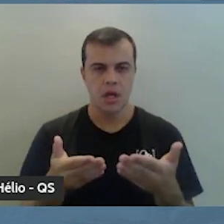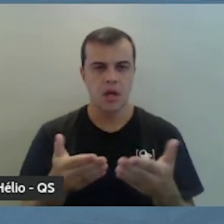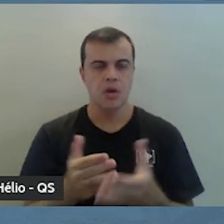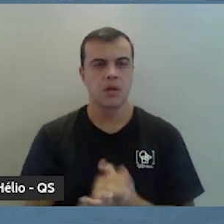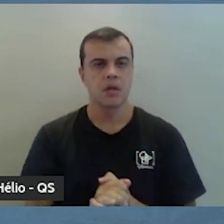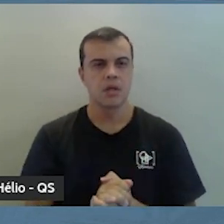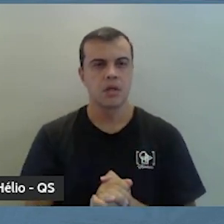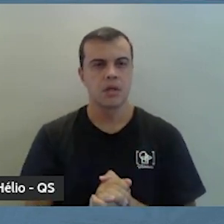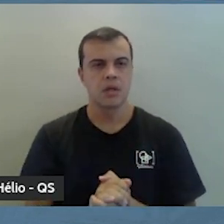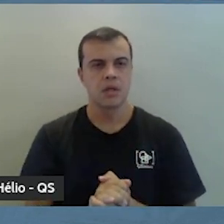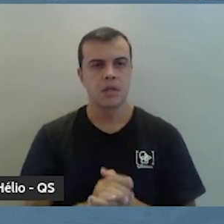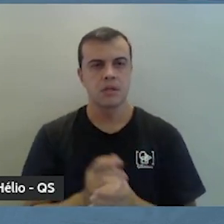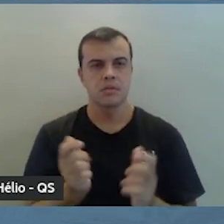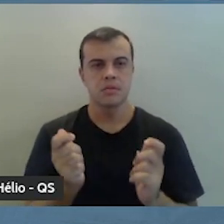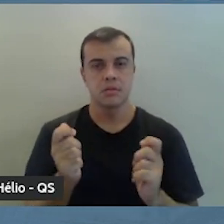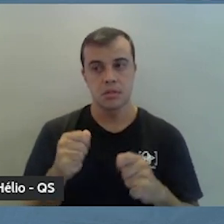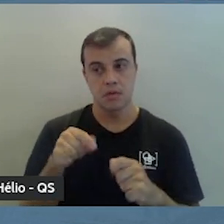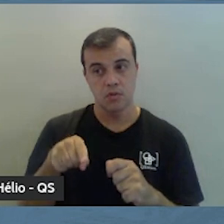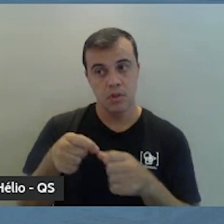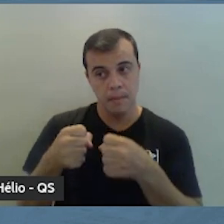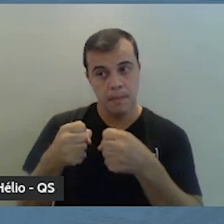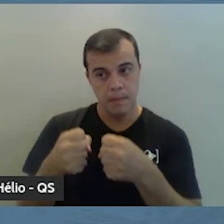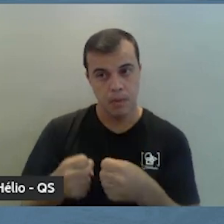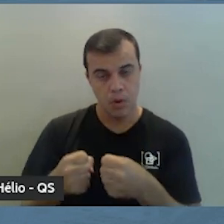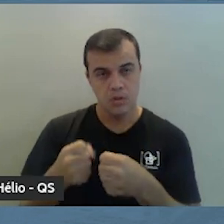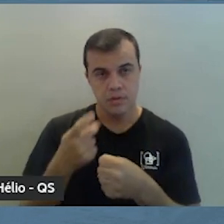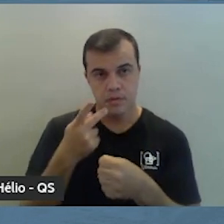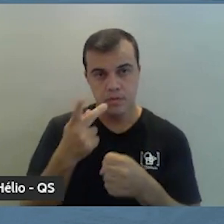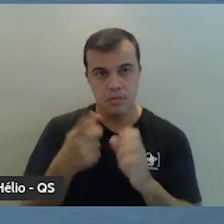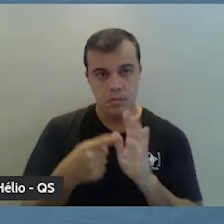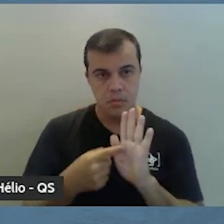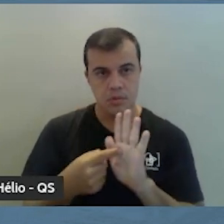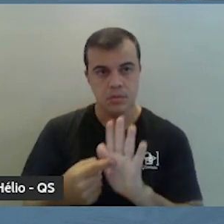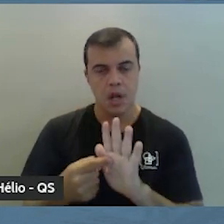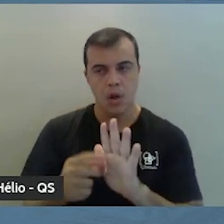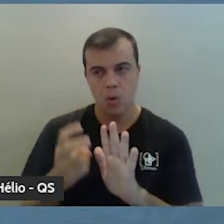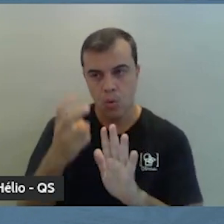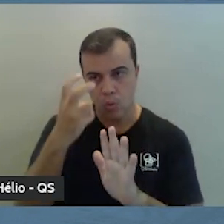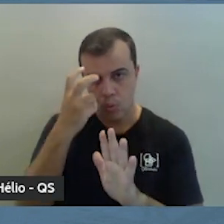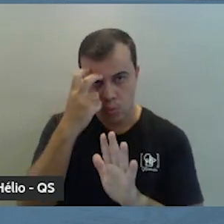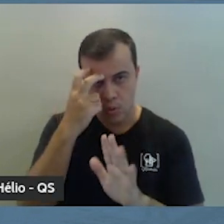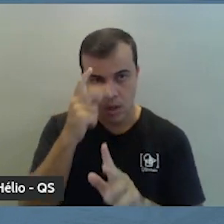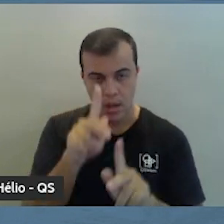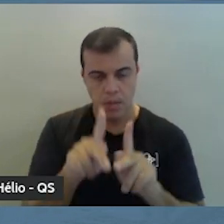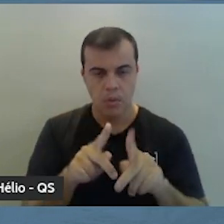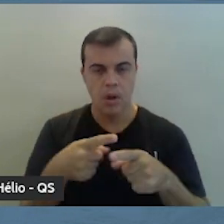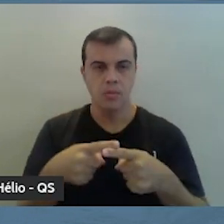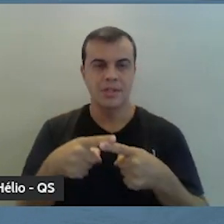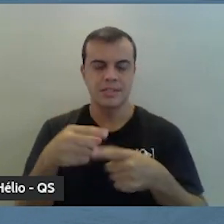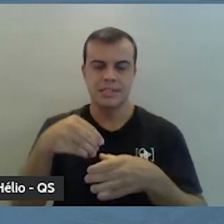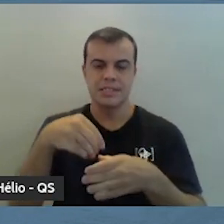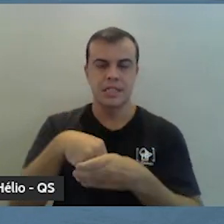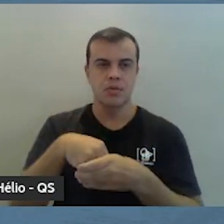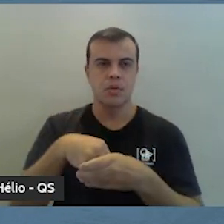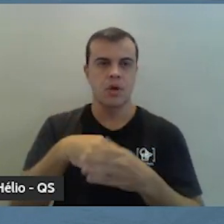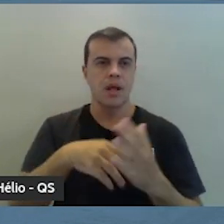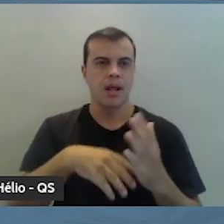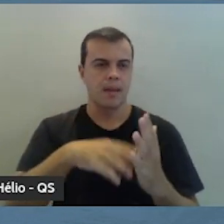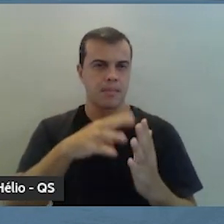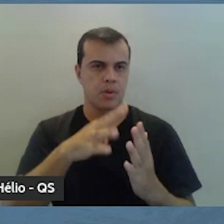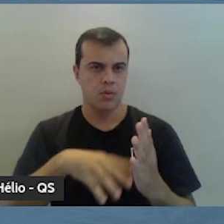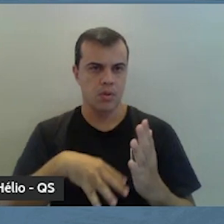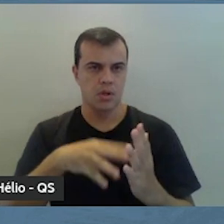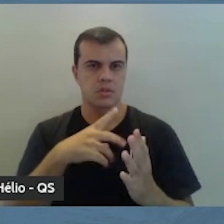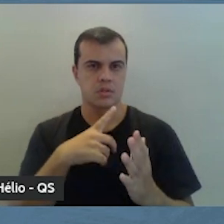a academia permite o quê? Você pode retratar a cultura popular, porque dentro da pintura acadêmica, que a gente